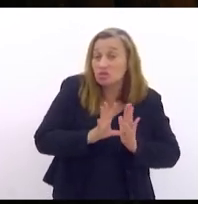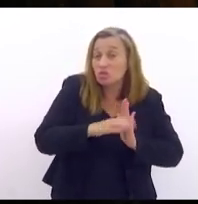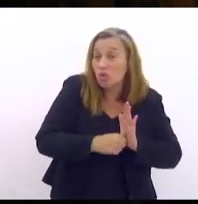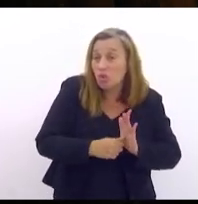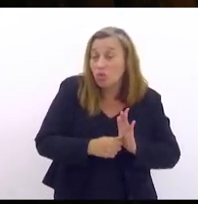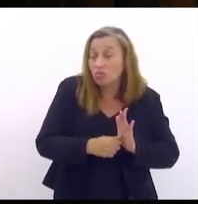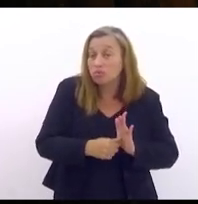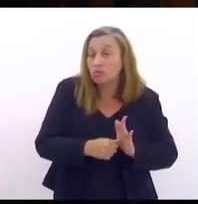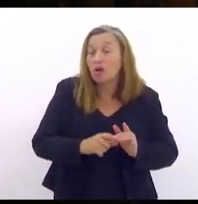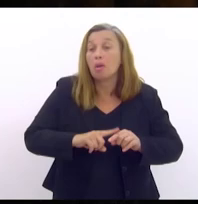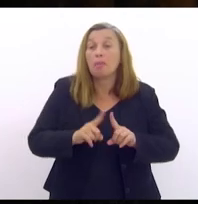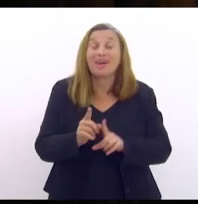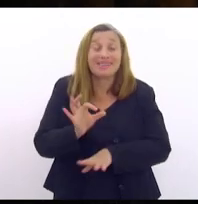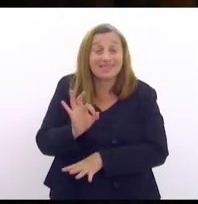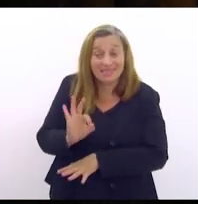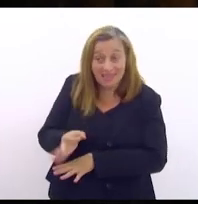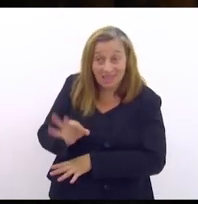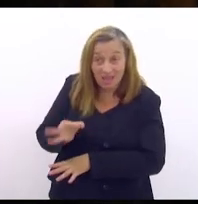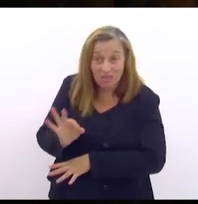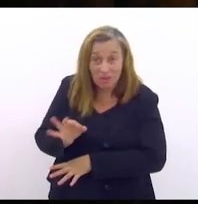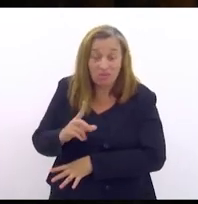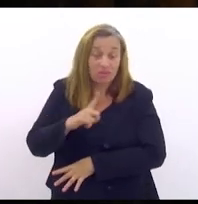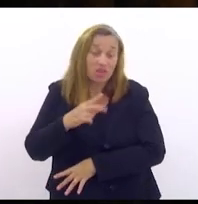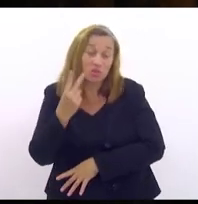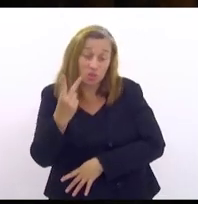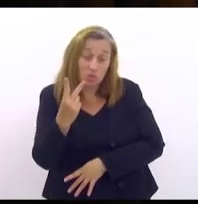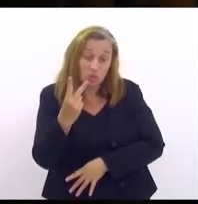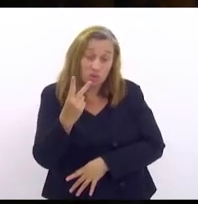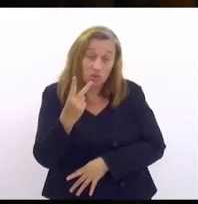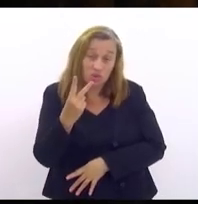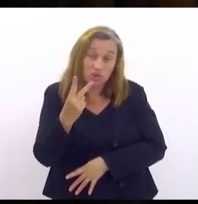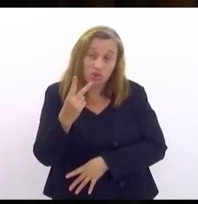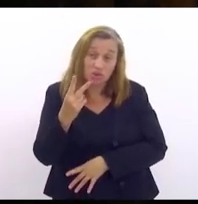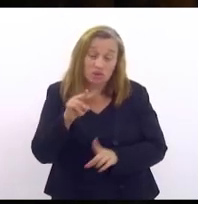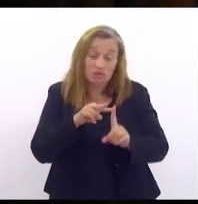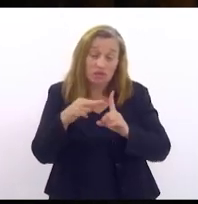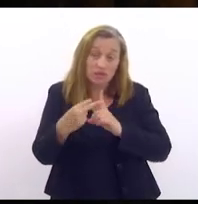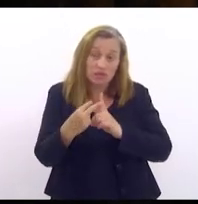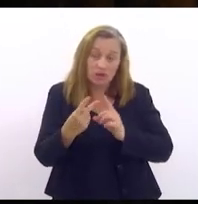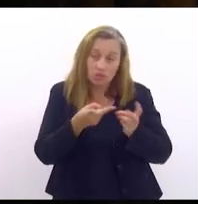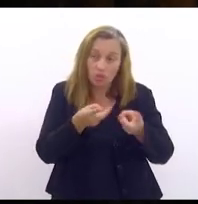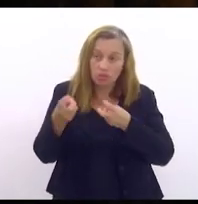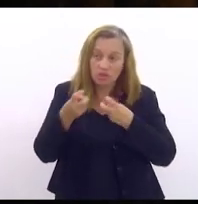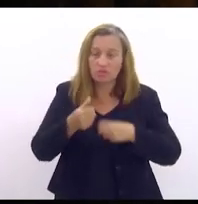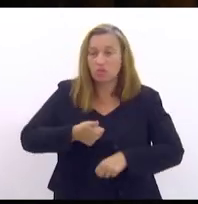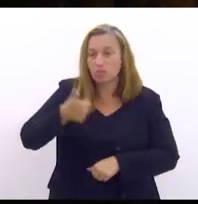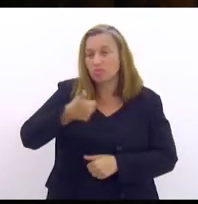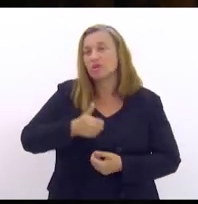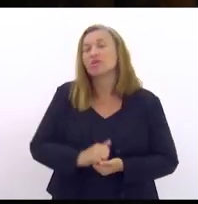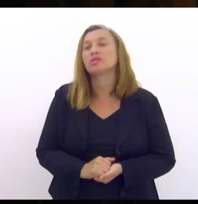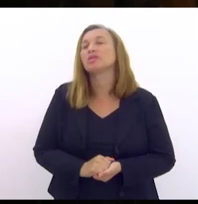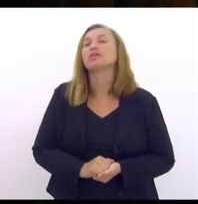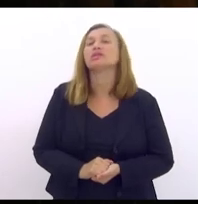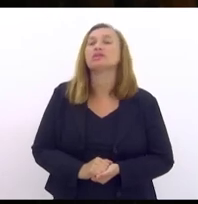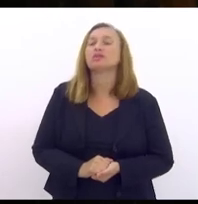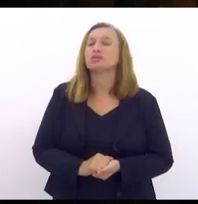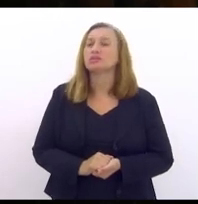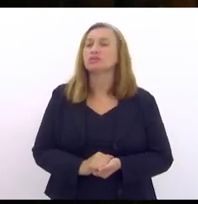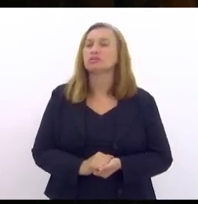mas definitivamente existem dois pontos de vista a serem observados. O primeiro deles de caráter